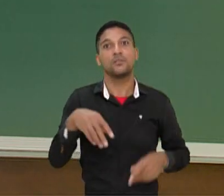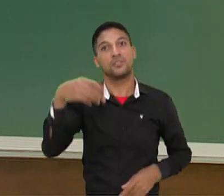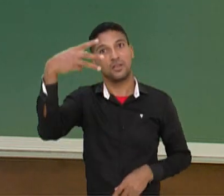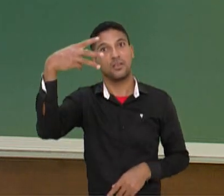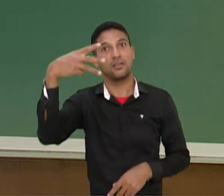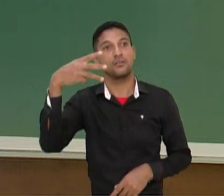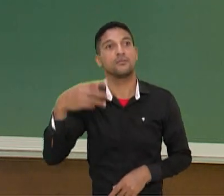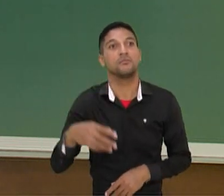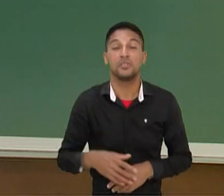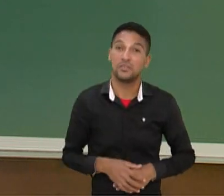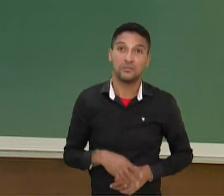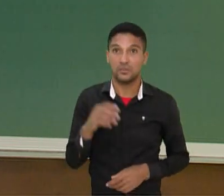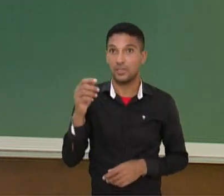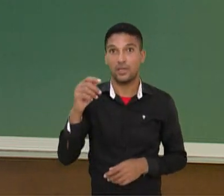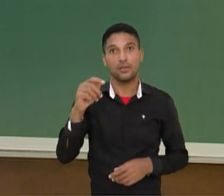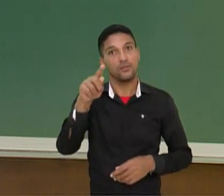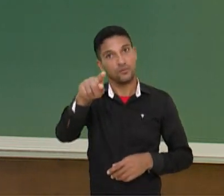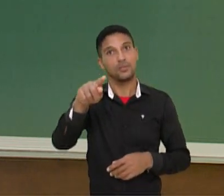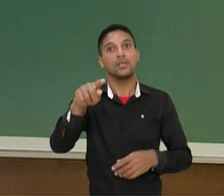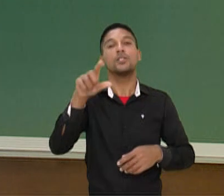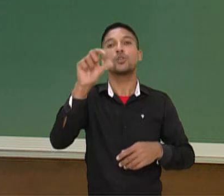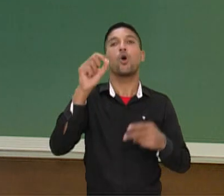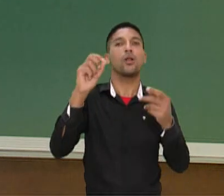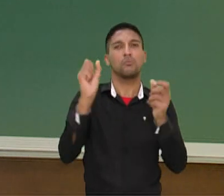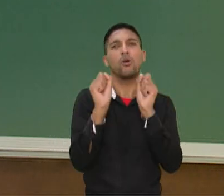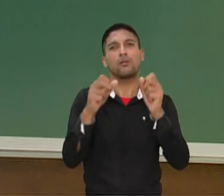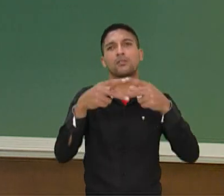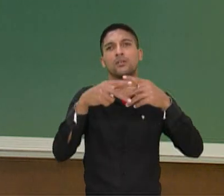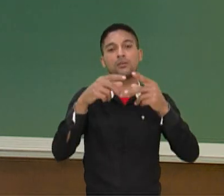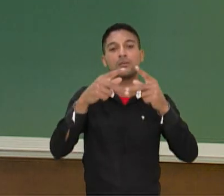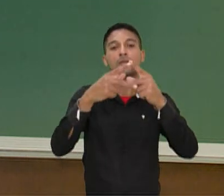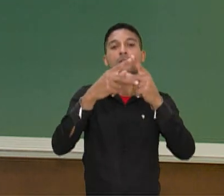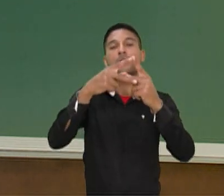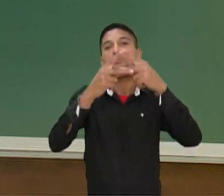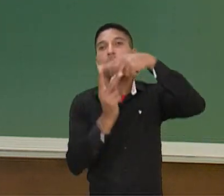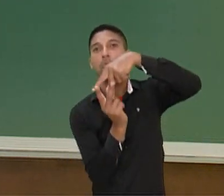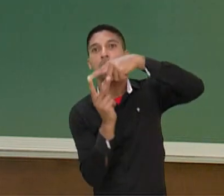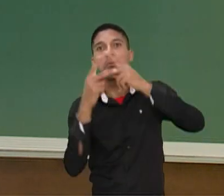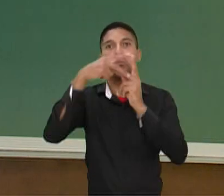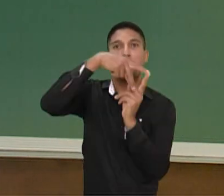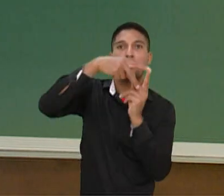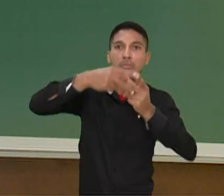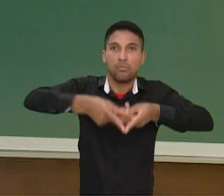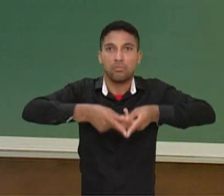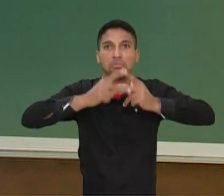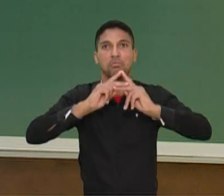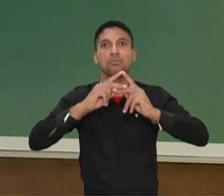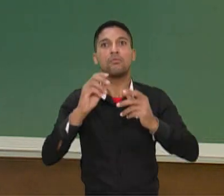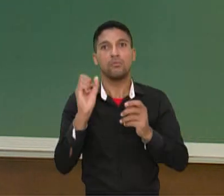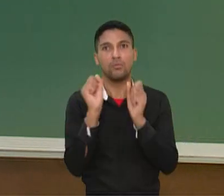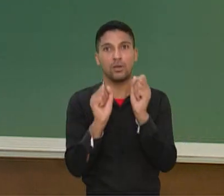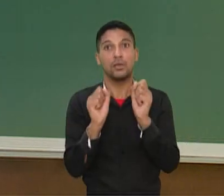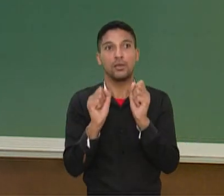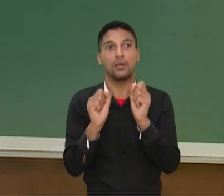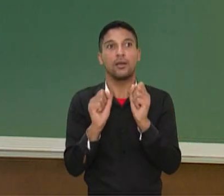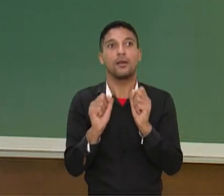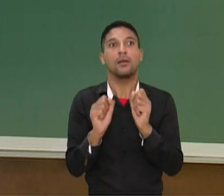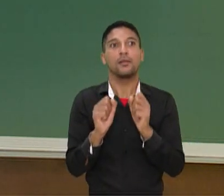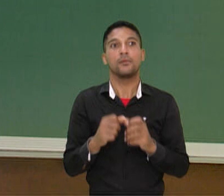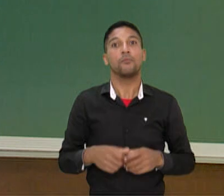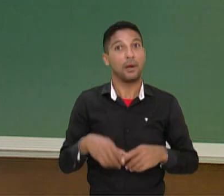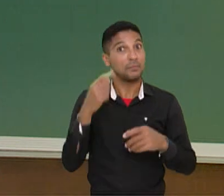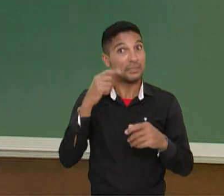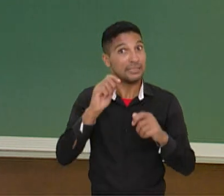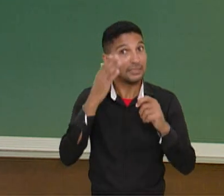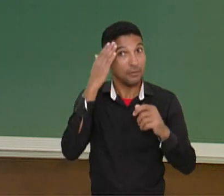3 triângulos se você partir de um vértice ao outro. Lembra que eu falei, não vai fazer uma divisão maluca aí, tá? É a divisão mais prática que